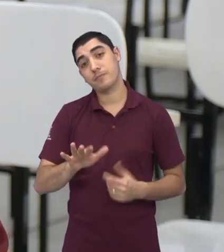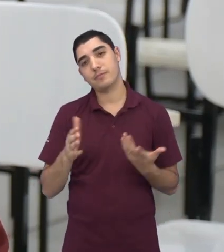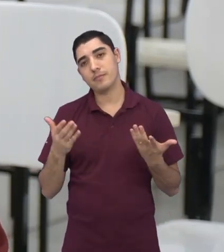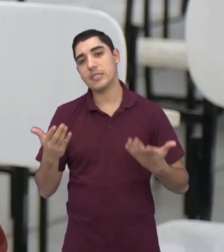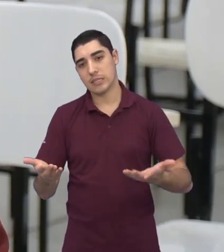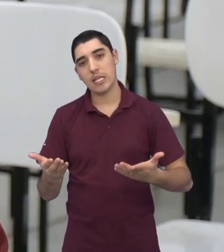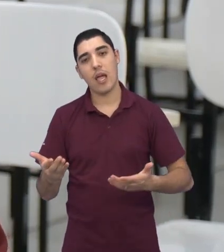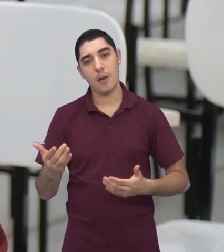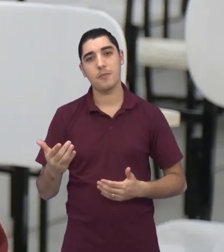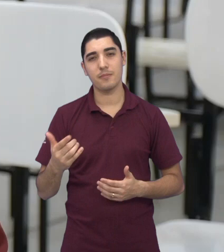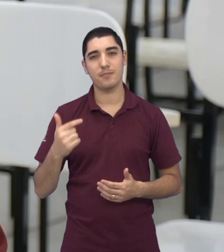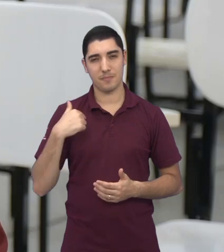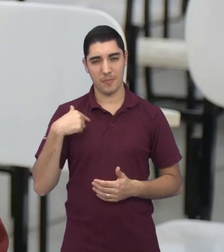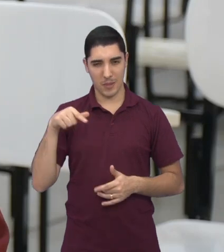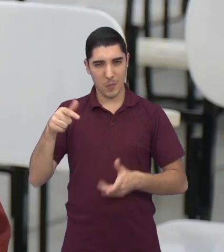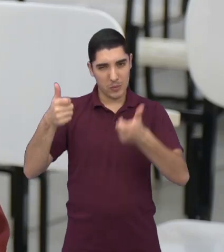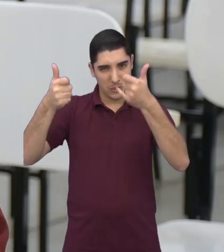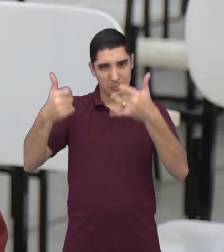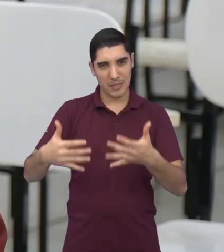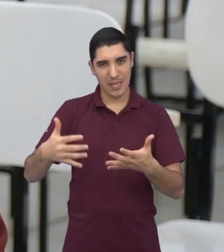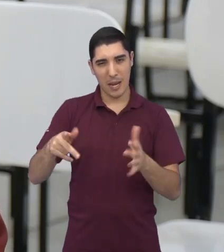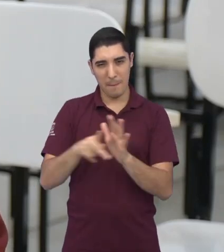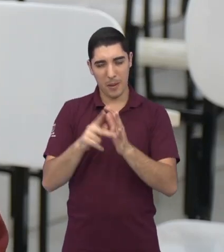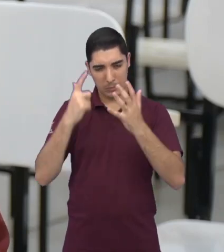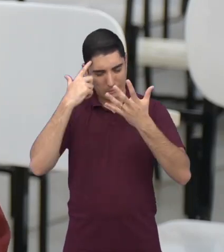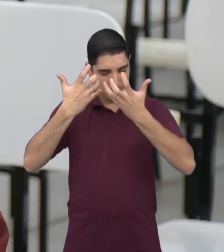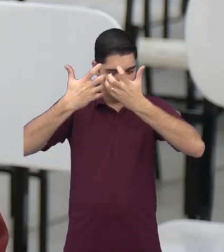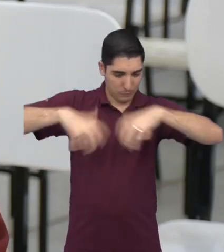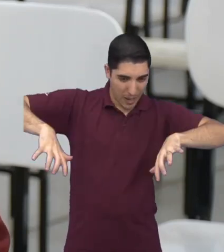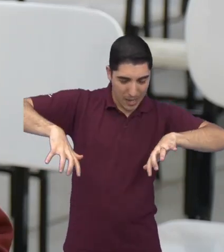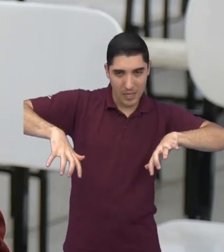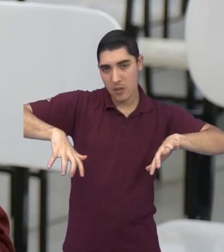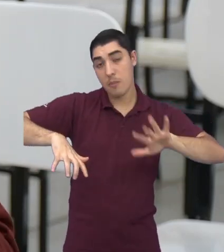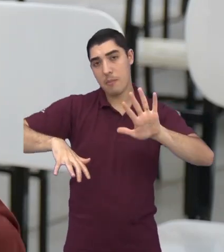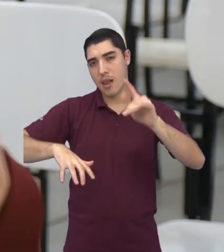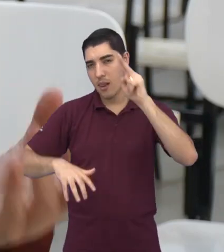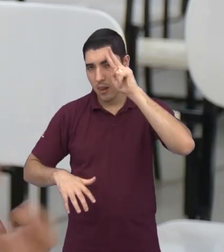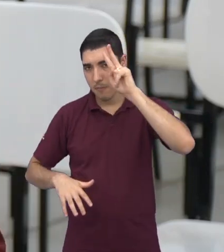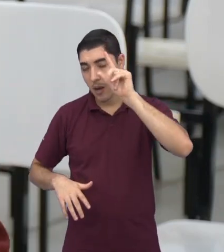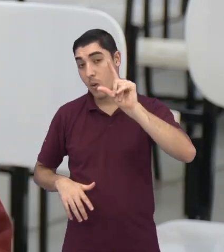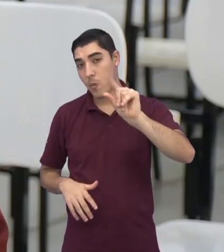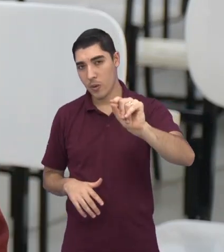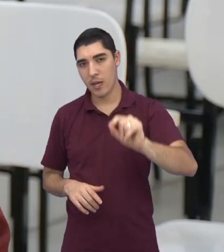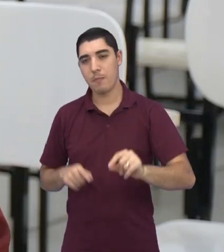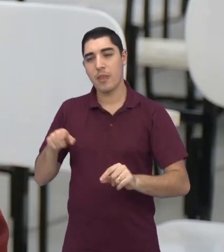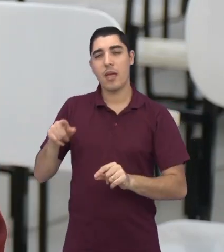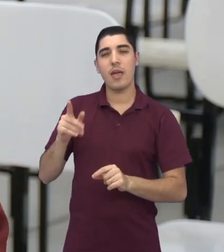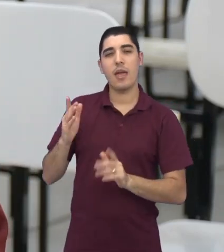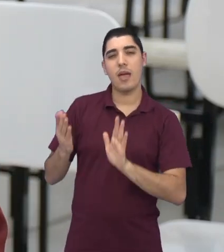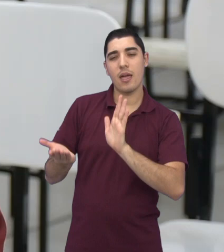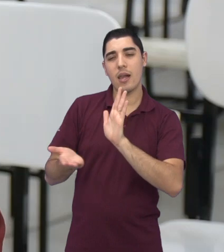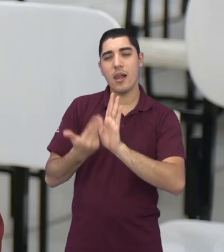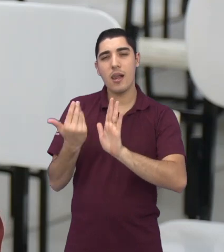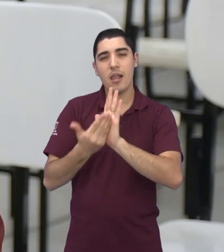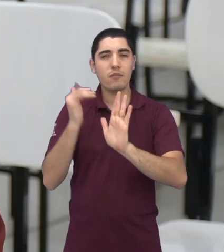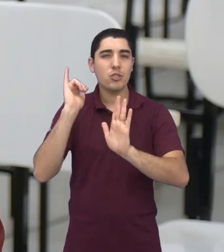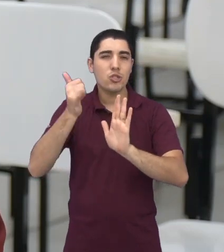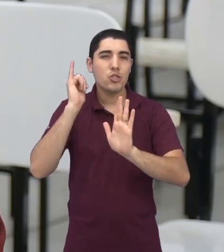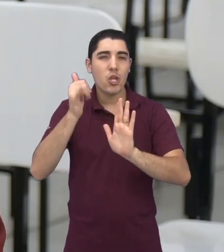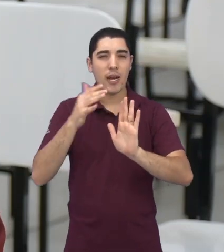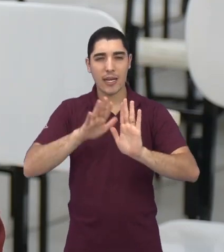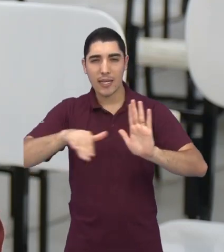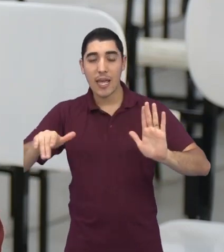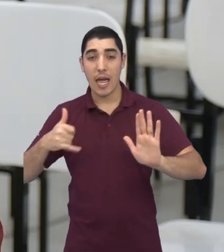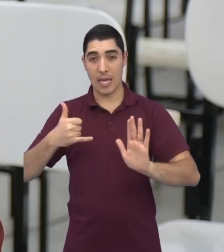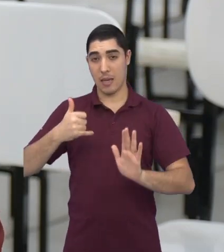de eu falar dessa contradição, vamos lembrar que nos contos de fadas, as mulheres